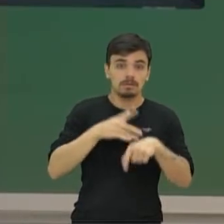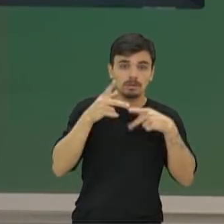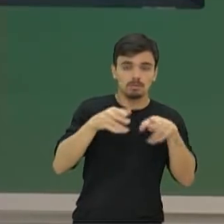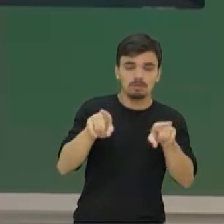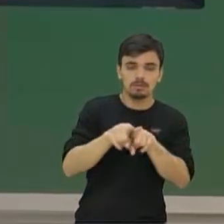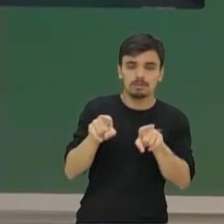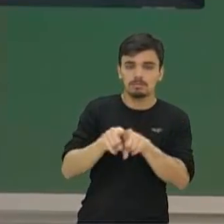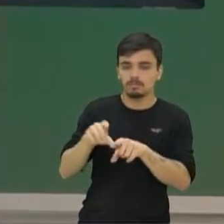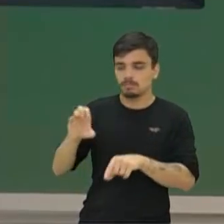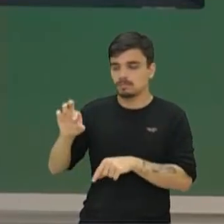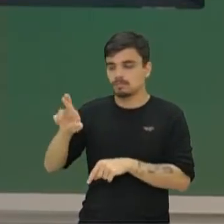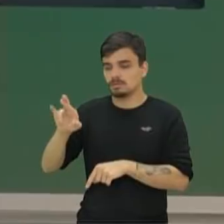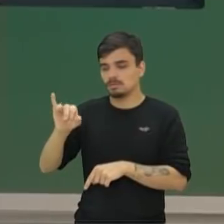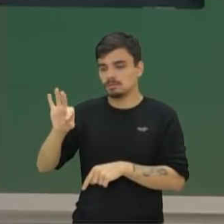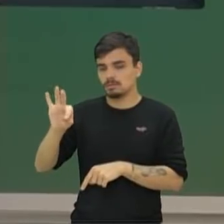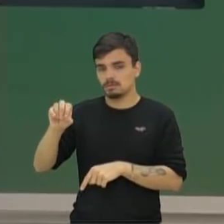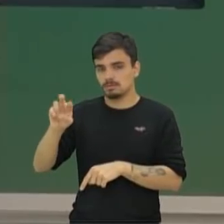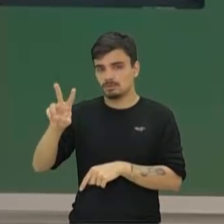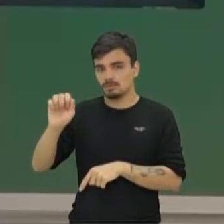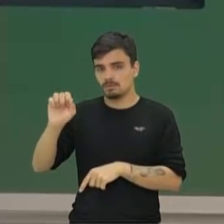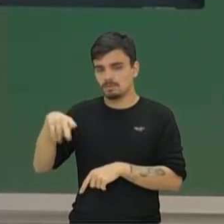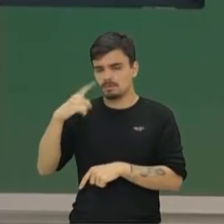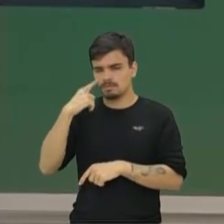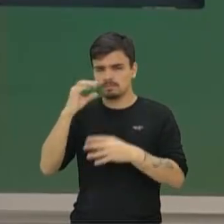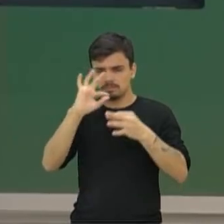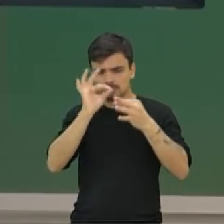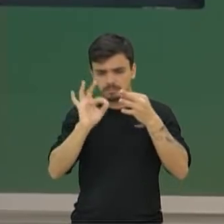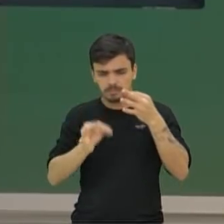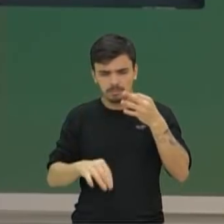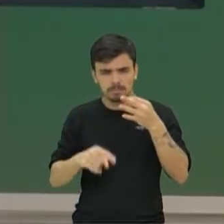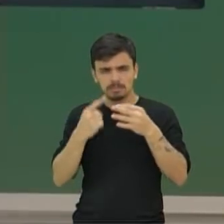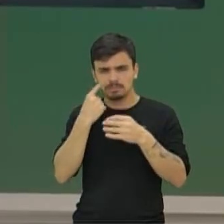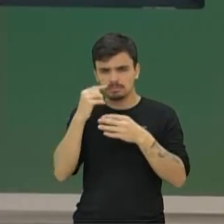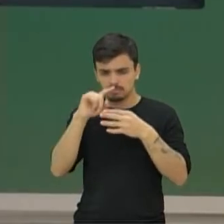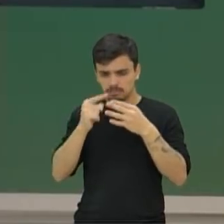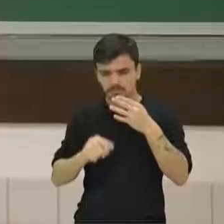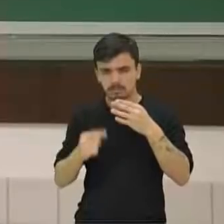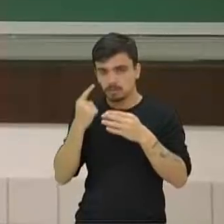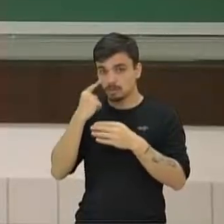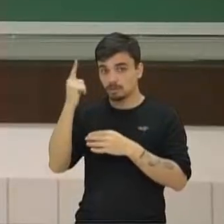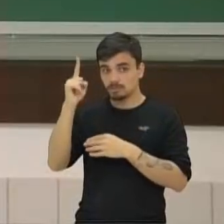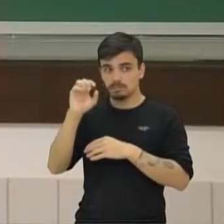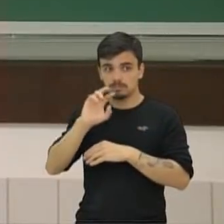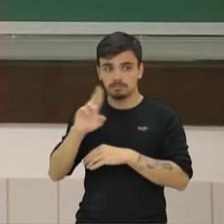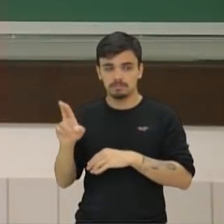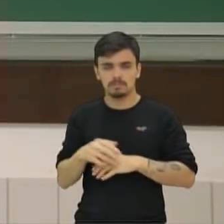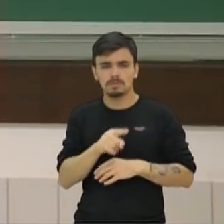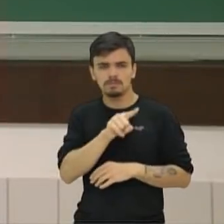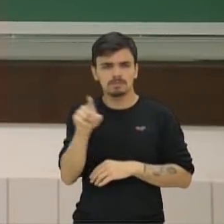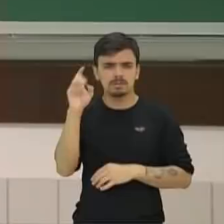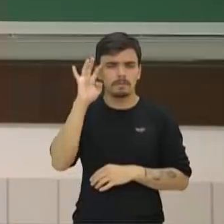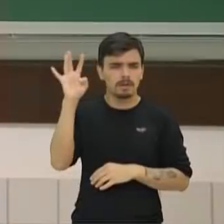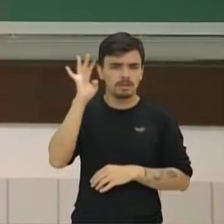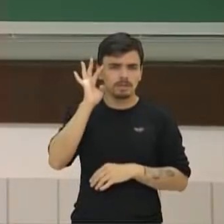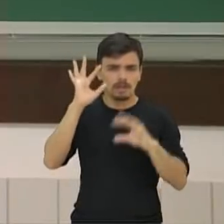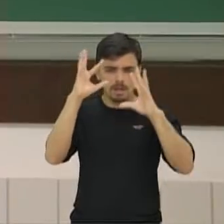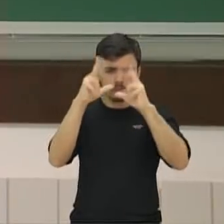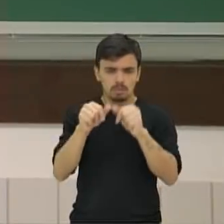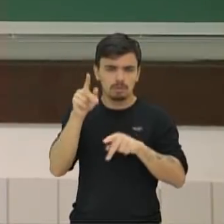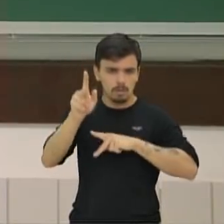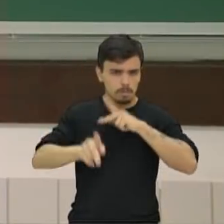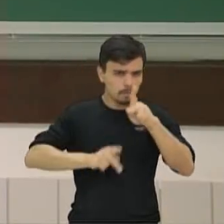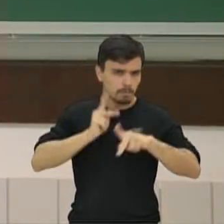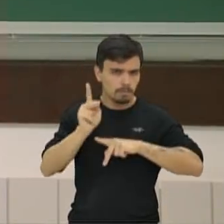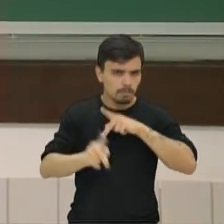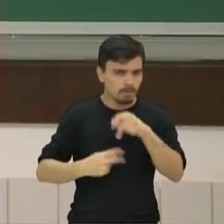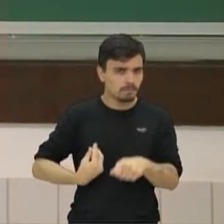Colombo, Maquiavel, Michelangelo, Martinho Lutero e Nostradamus. Galerinha, imagine todo esse povo vivendo